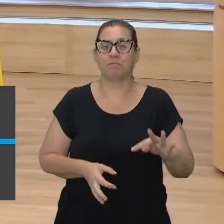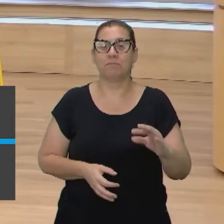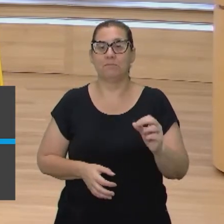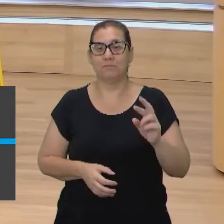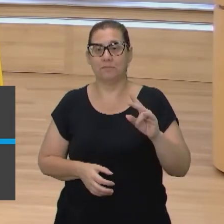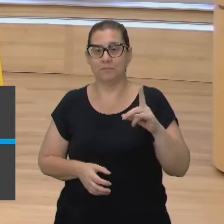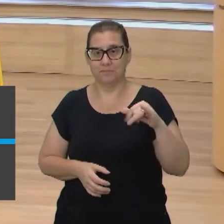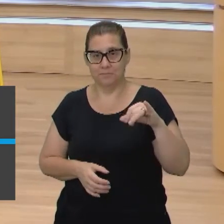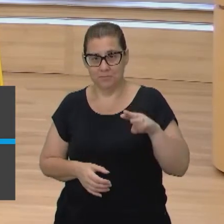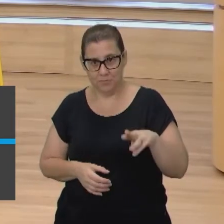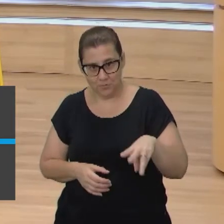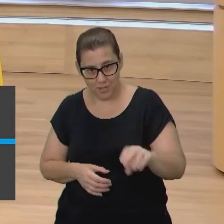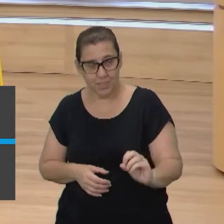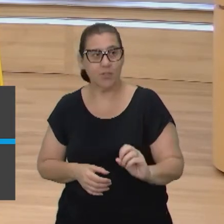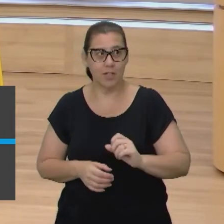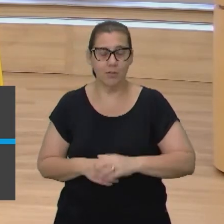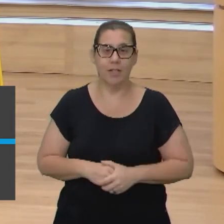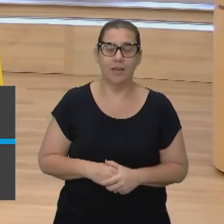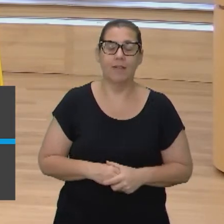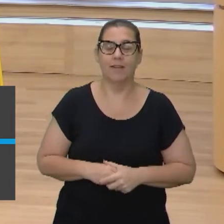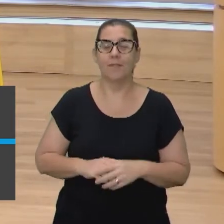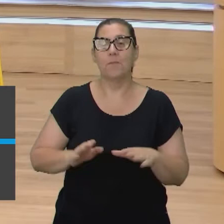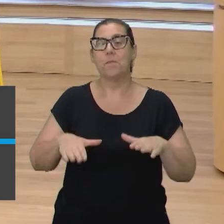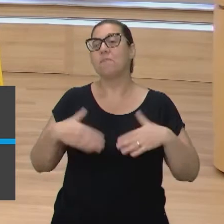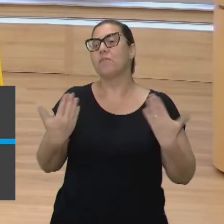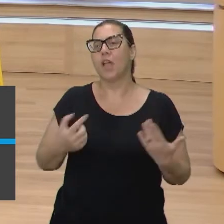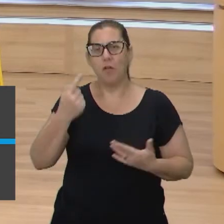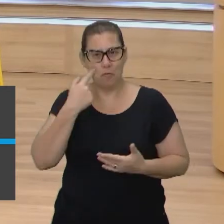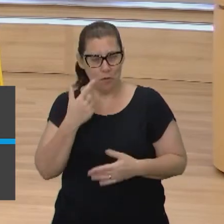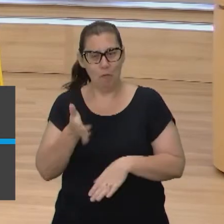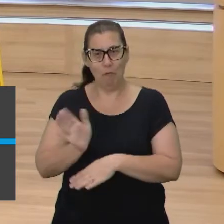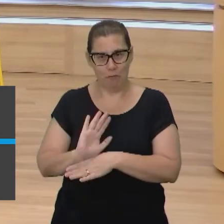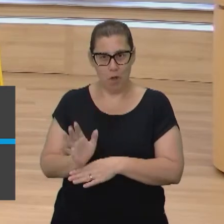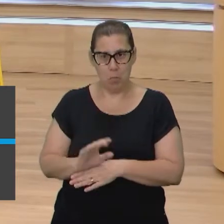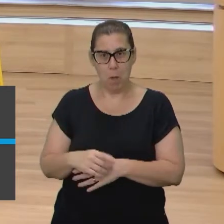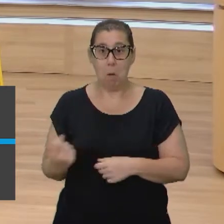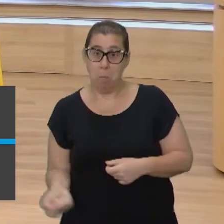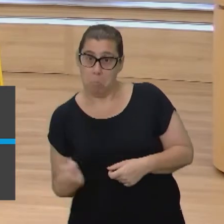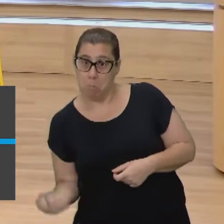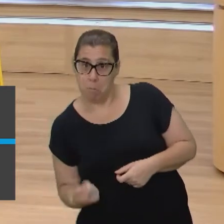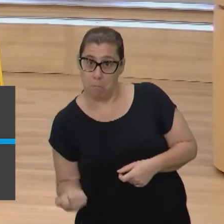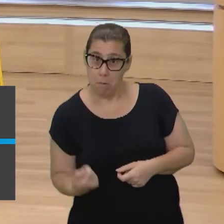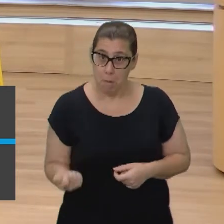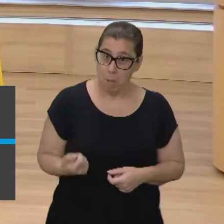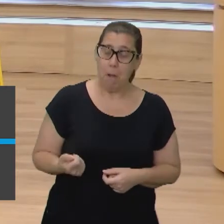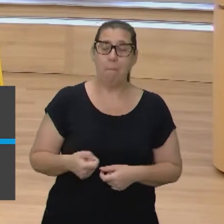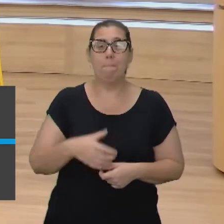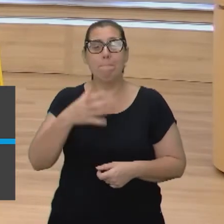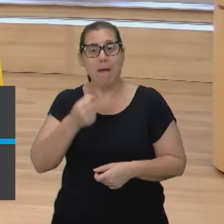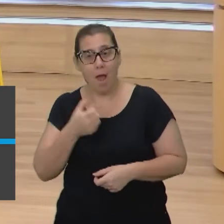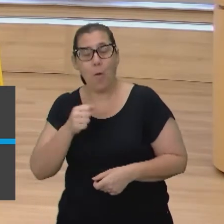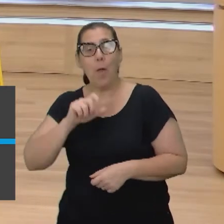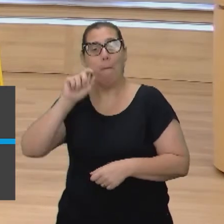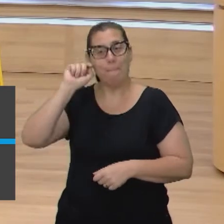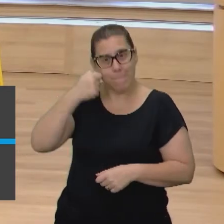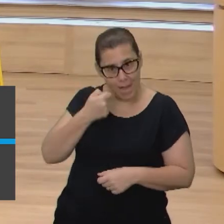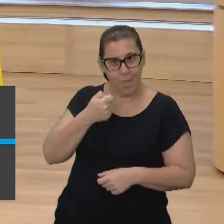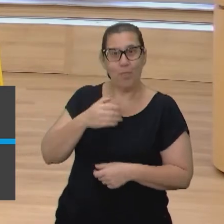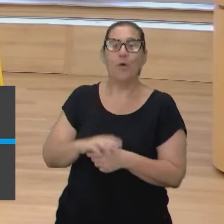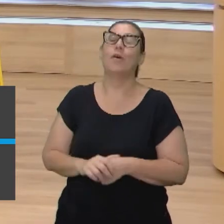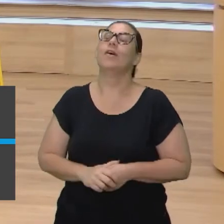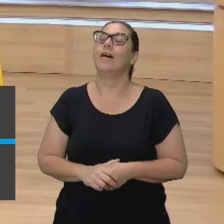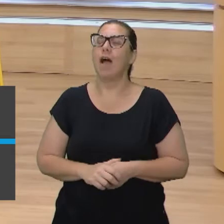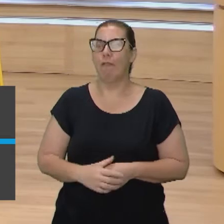o Taylorismo. Então, quem assistir esse filme, que é um filme em preto e branco, né, um filme bem antigo, mas é um filme